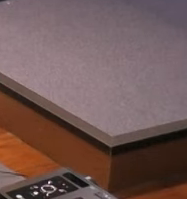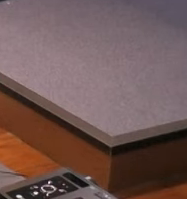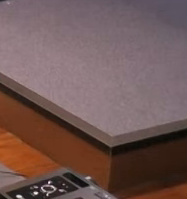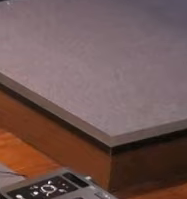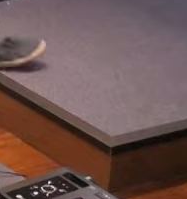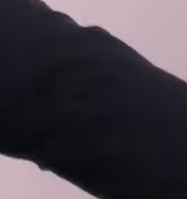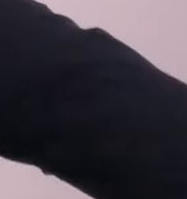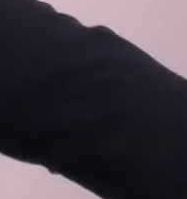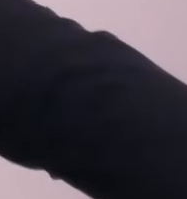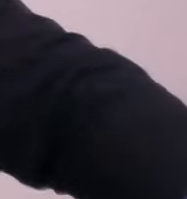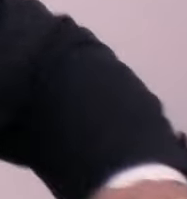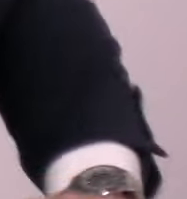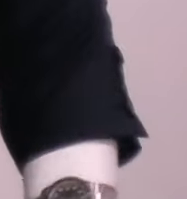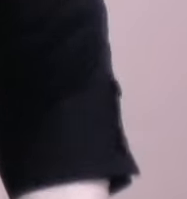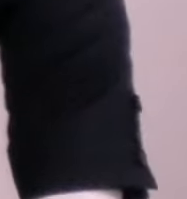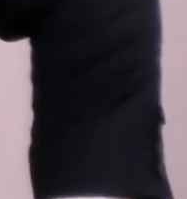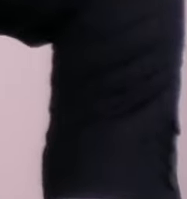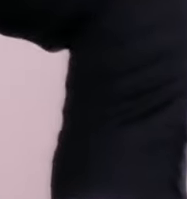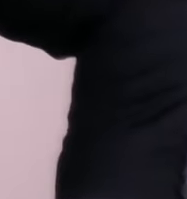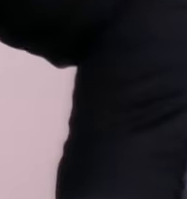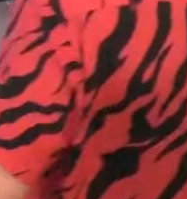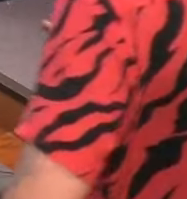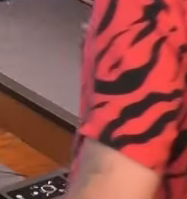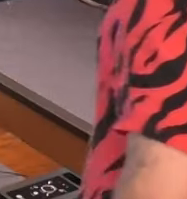Temos apenas mais 2 inscritos.